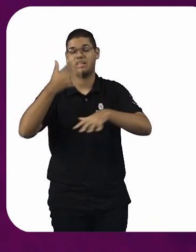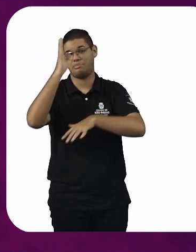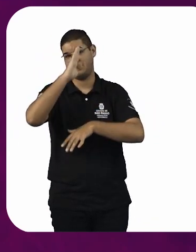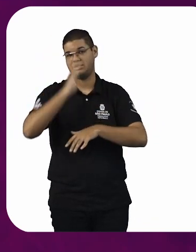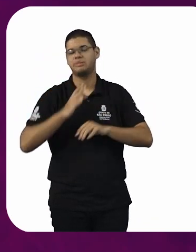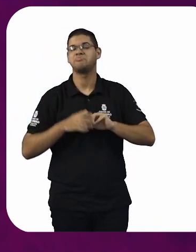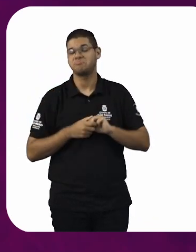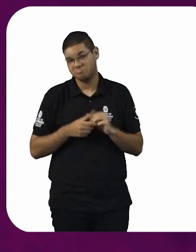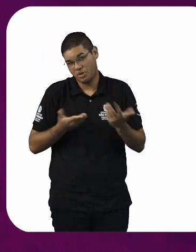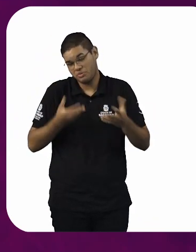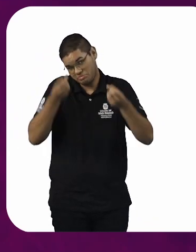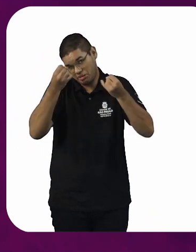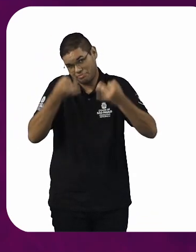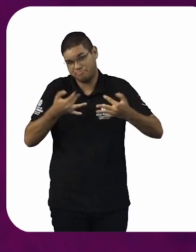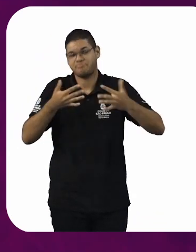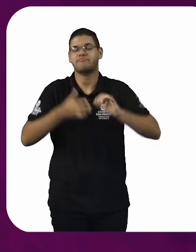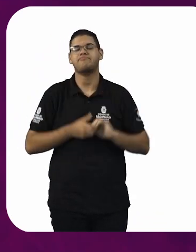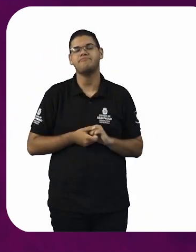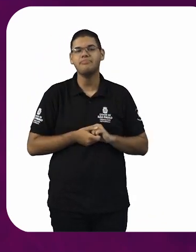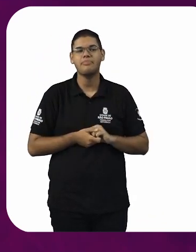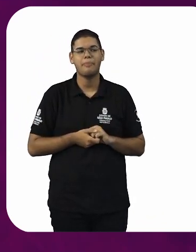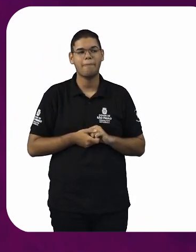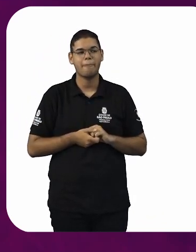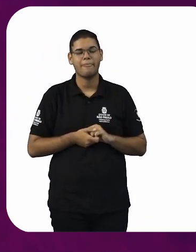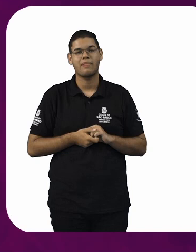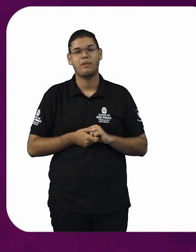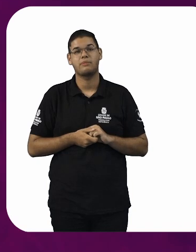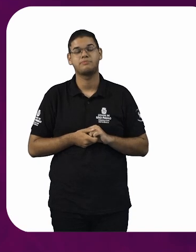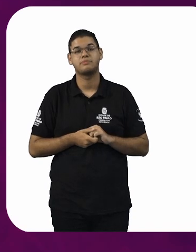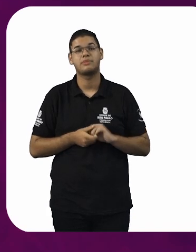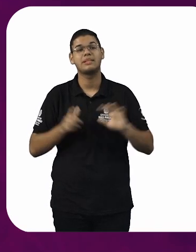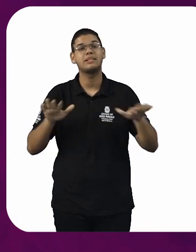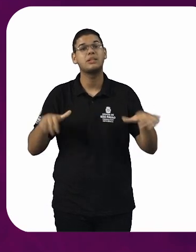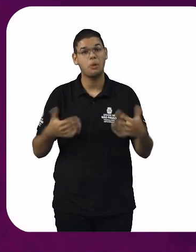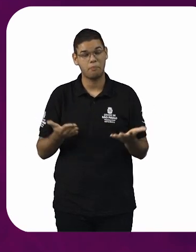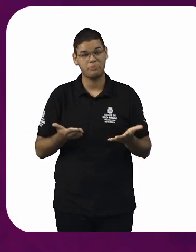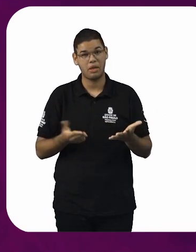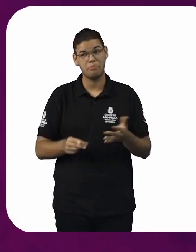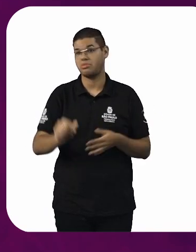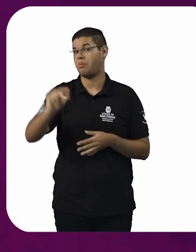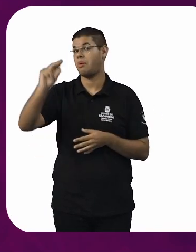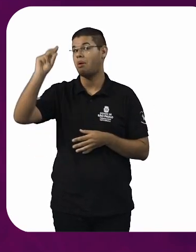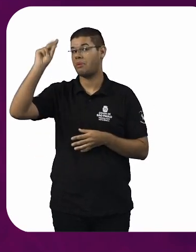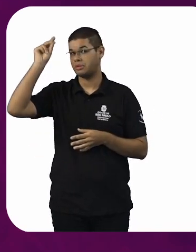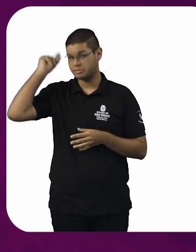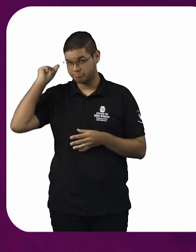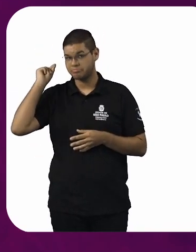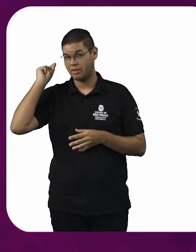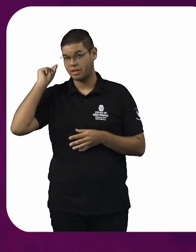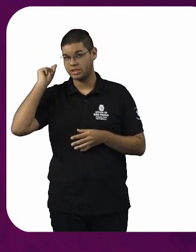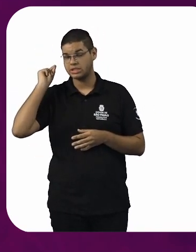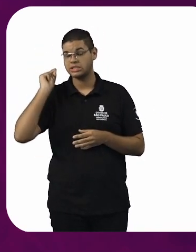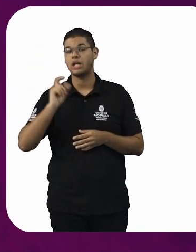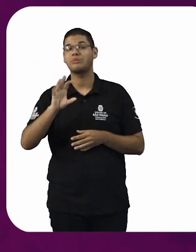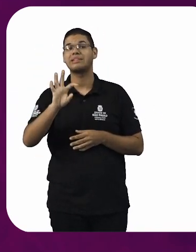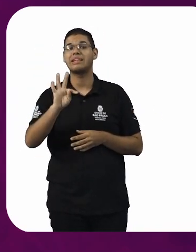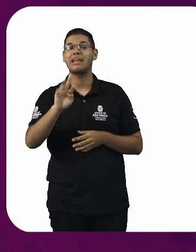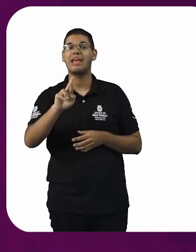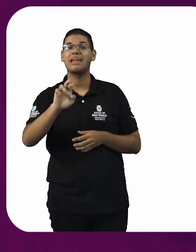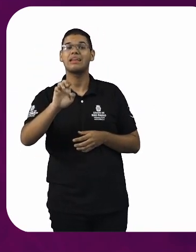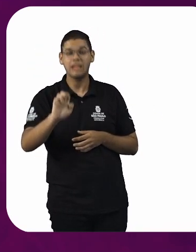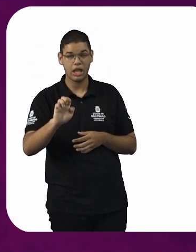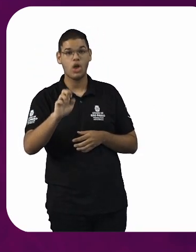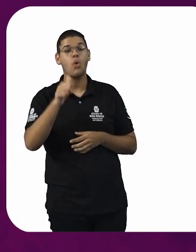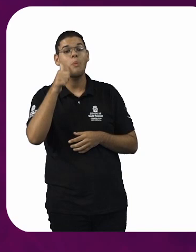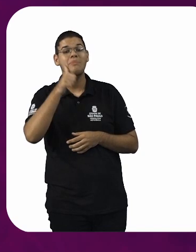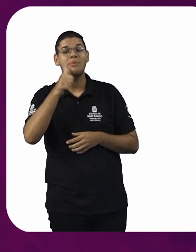Havia pendente no Superior Tribunal Federal um pedido de habeas corpus de uma senhora